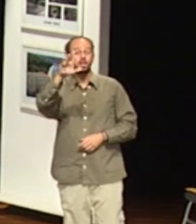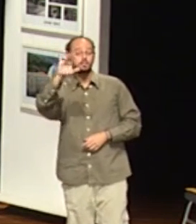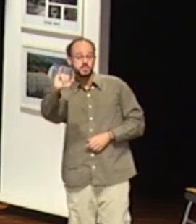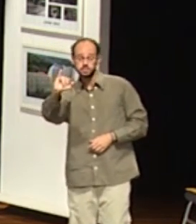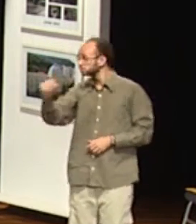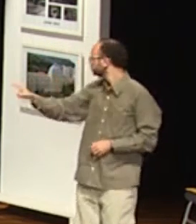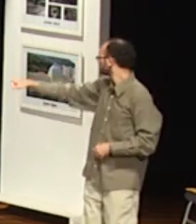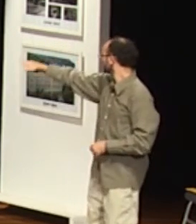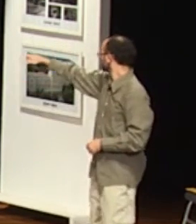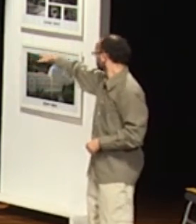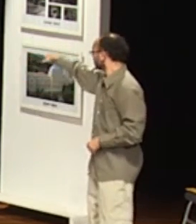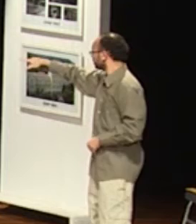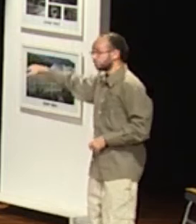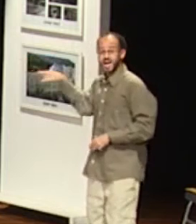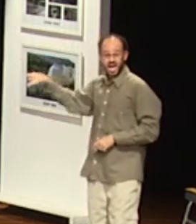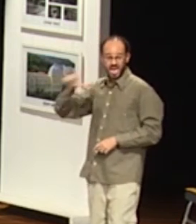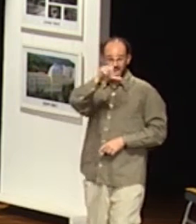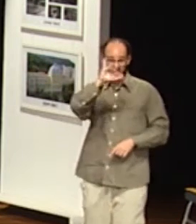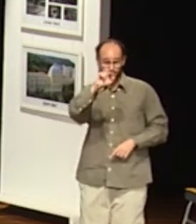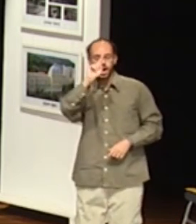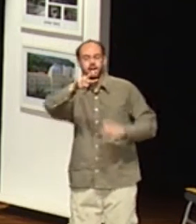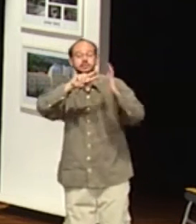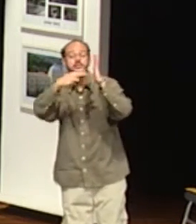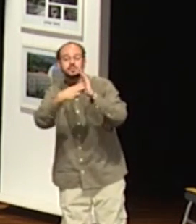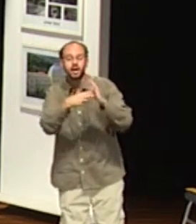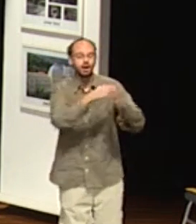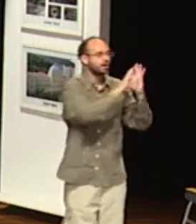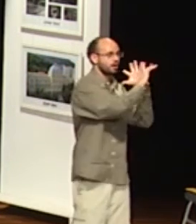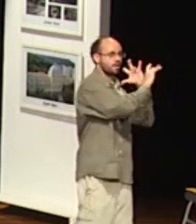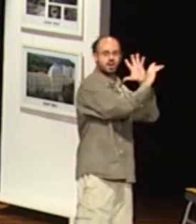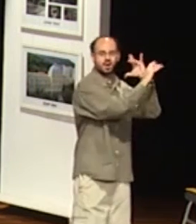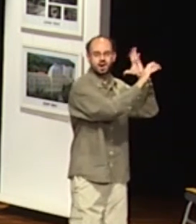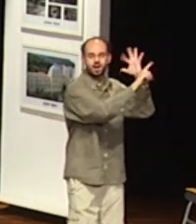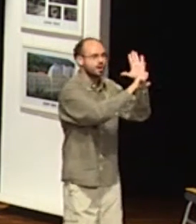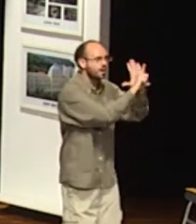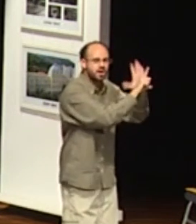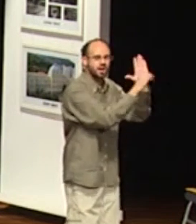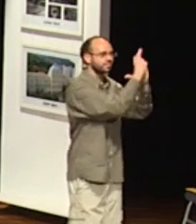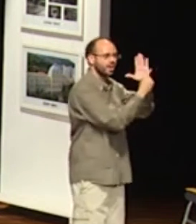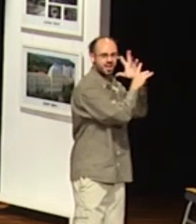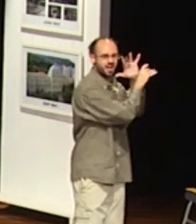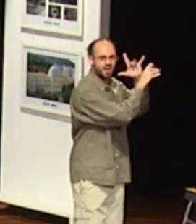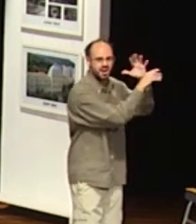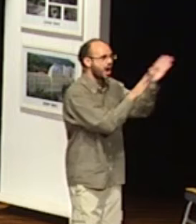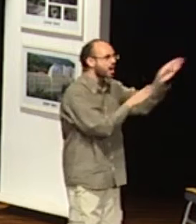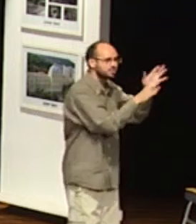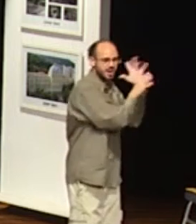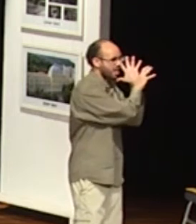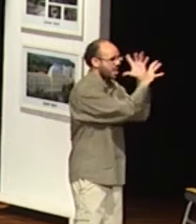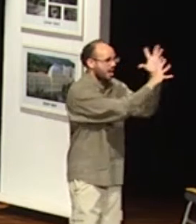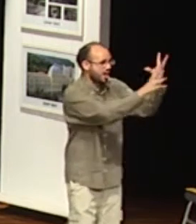Em 2015, nós temos a LDBI, que vem significar todas